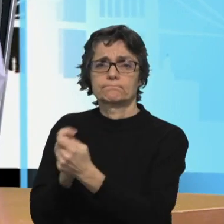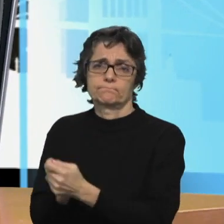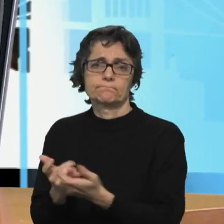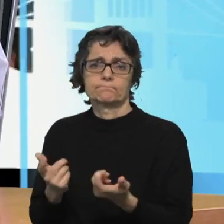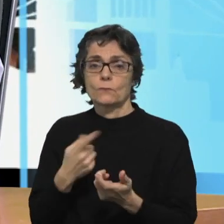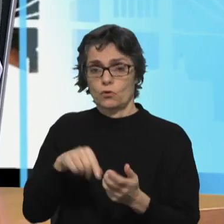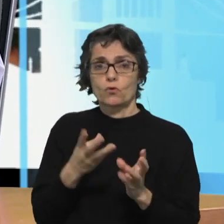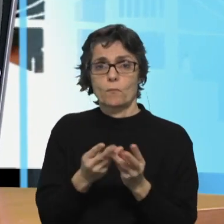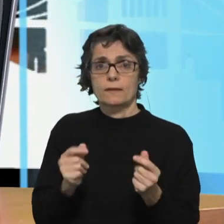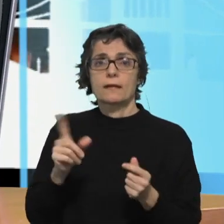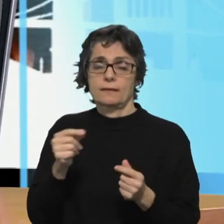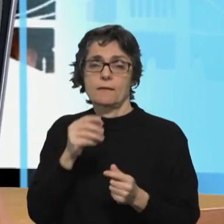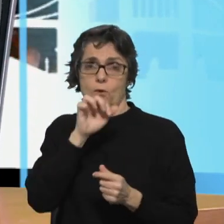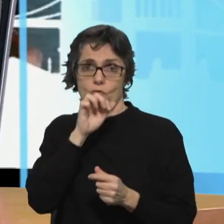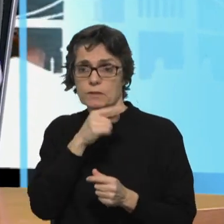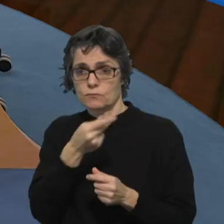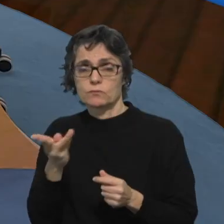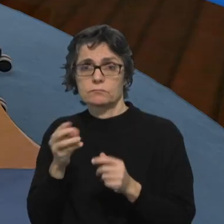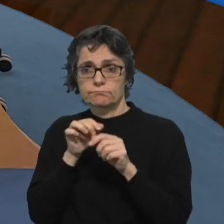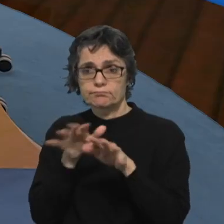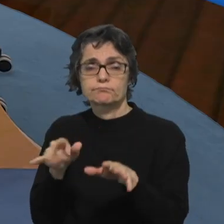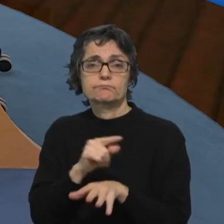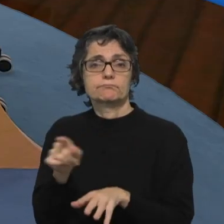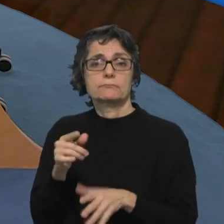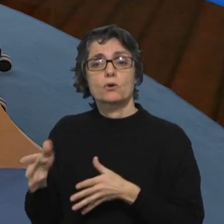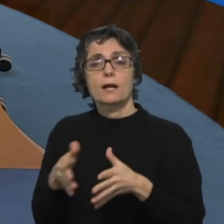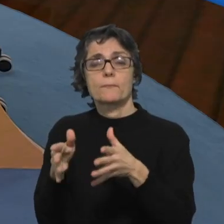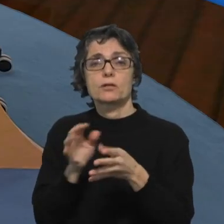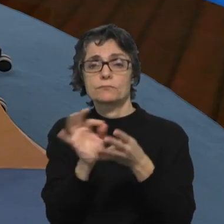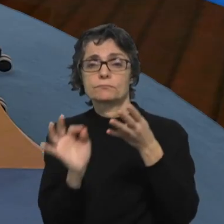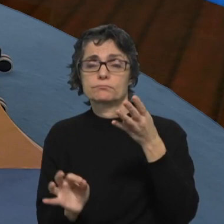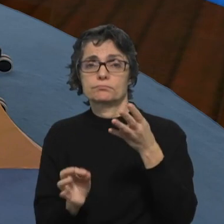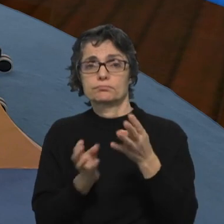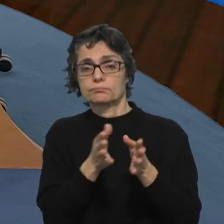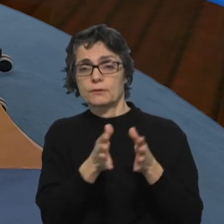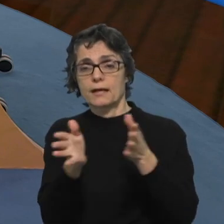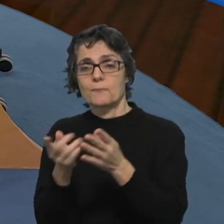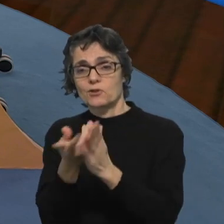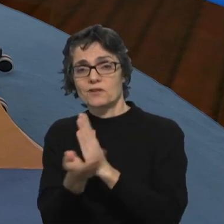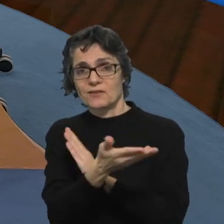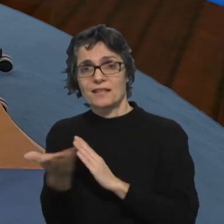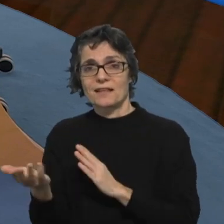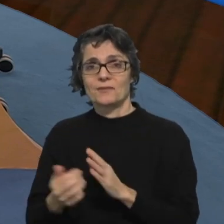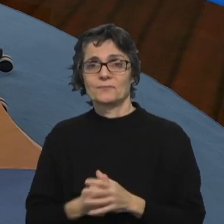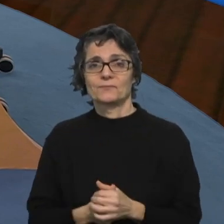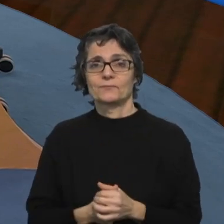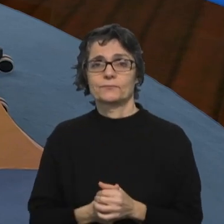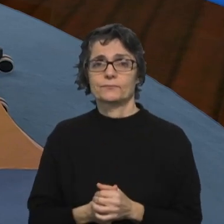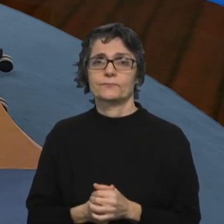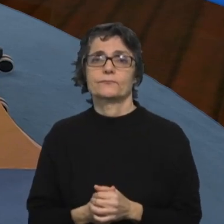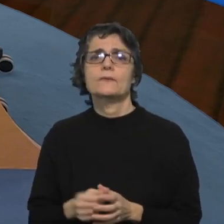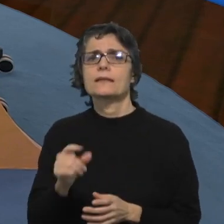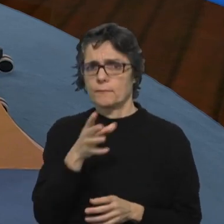materiais, mas depois quem os implementa, a procurar caminhos na diversidade. Mas depois, desculpa lá, também há outros lugares, ou